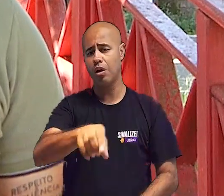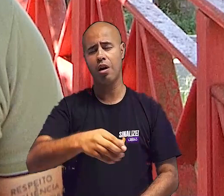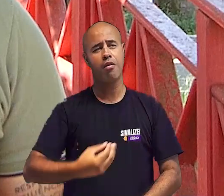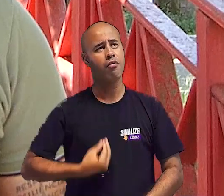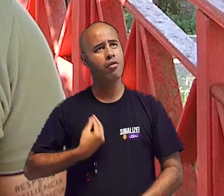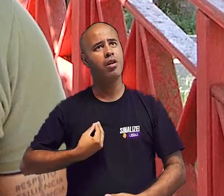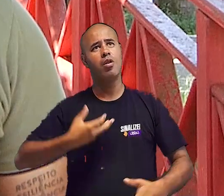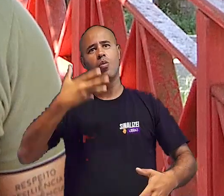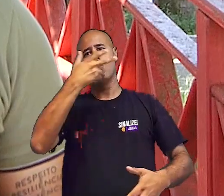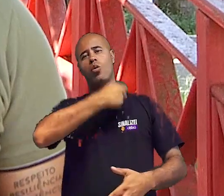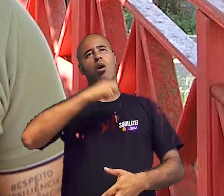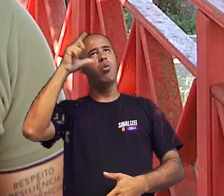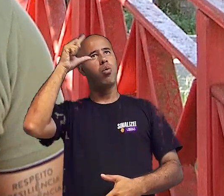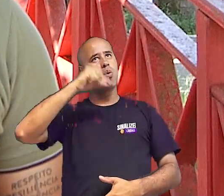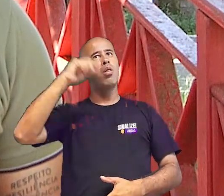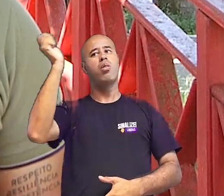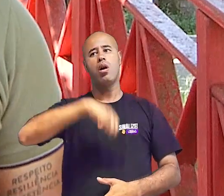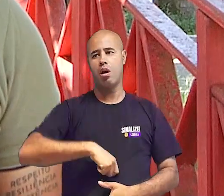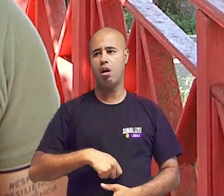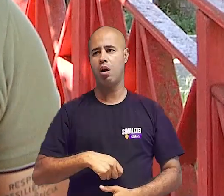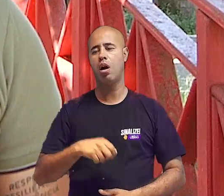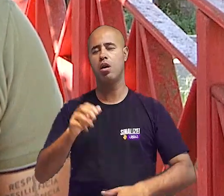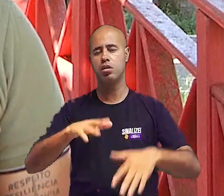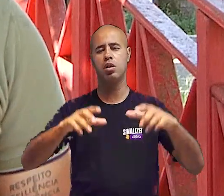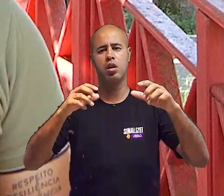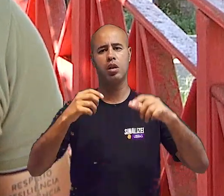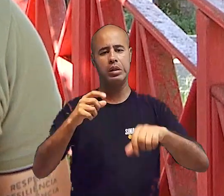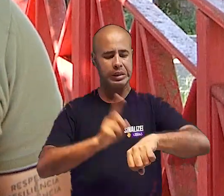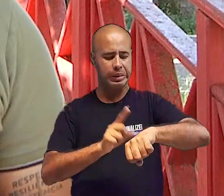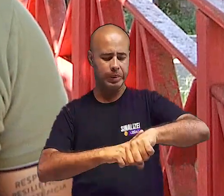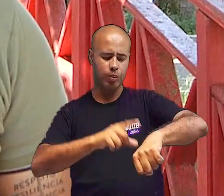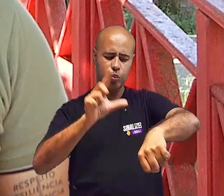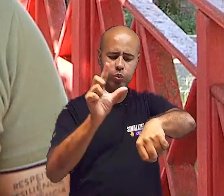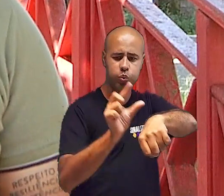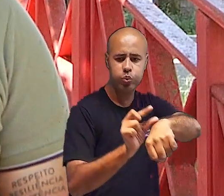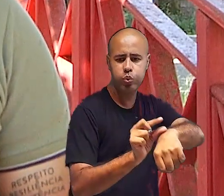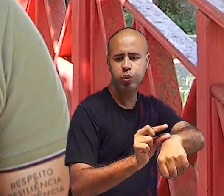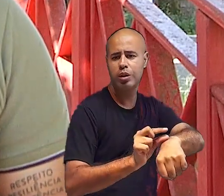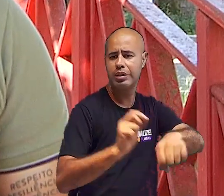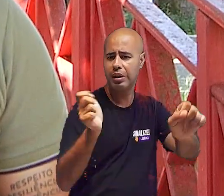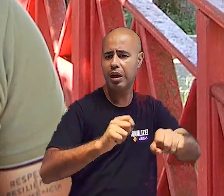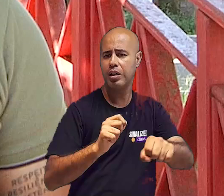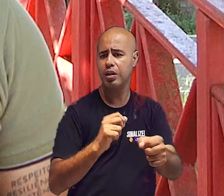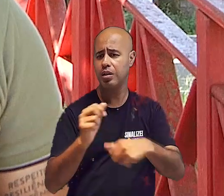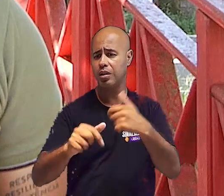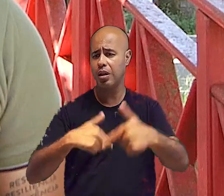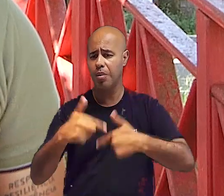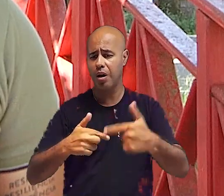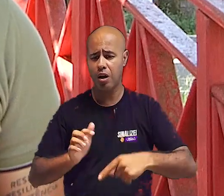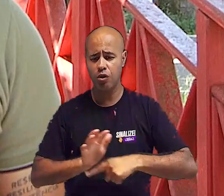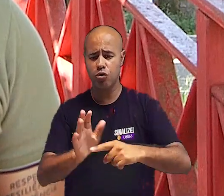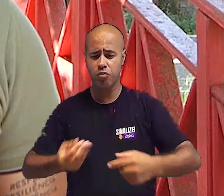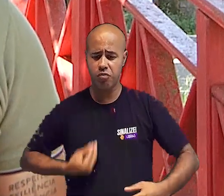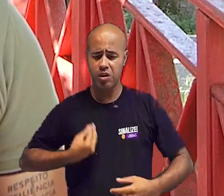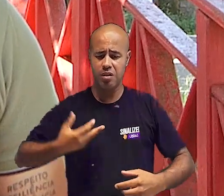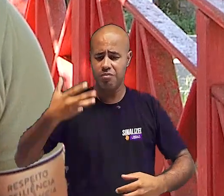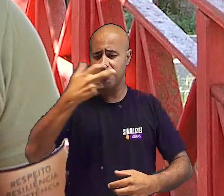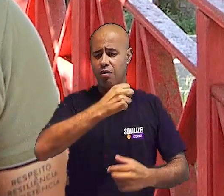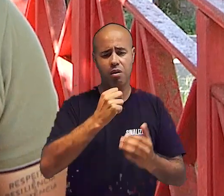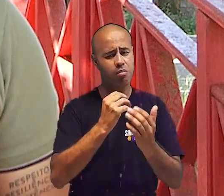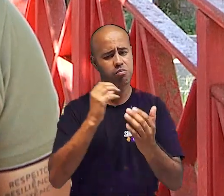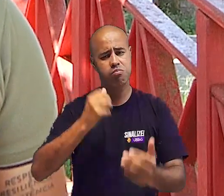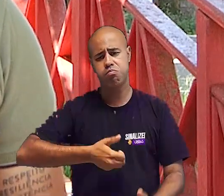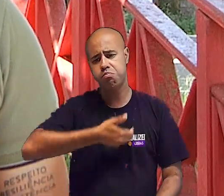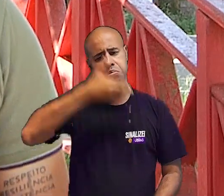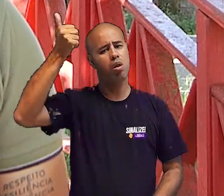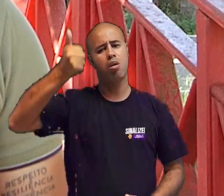mais rapidamente ao local da ocorrência reduzindo potencialmente o tempo de respostas e aumentando as chances de salvar